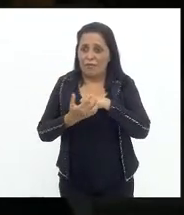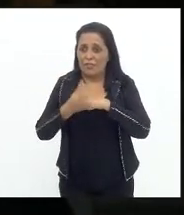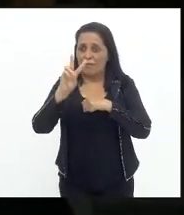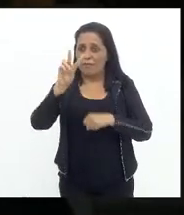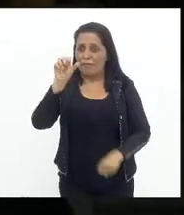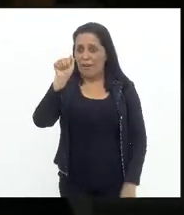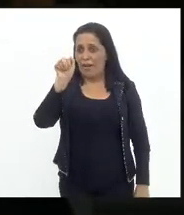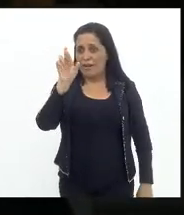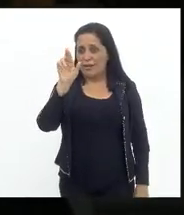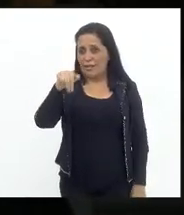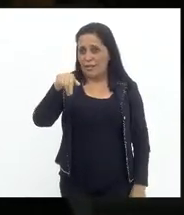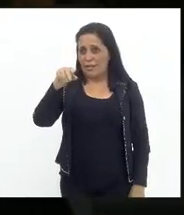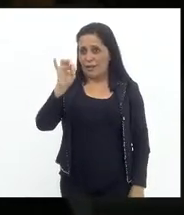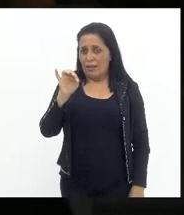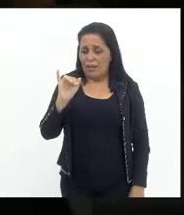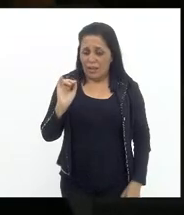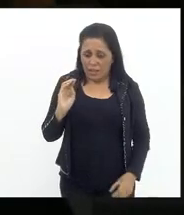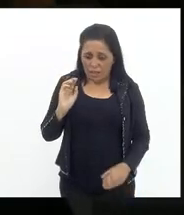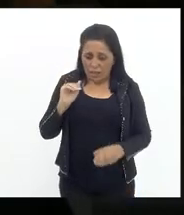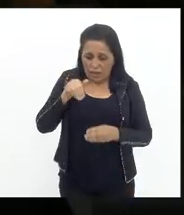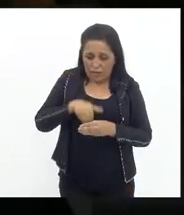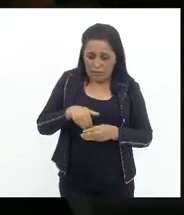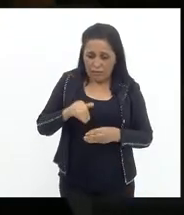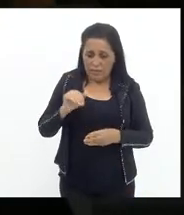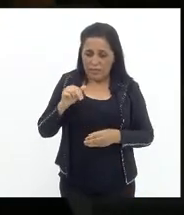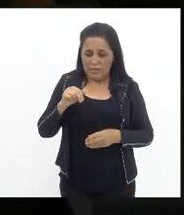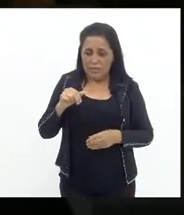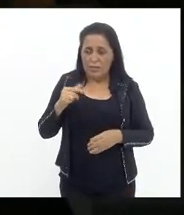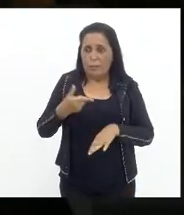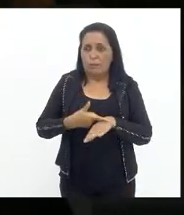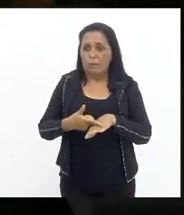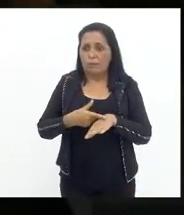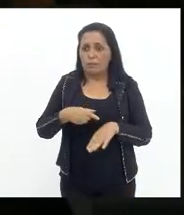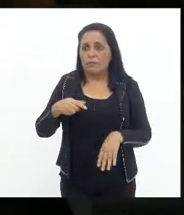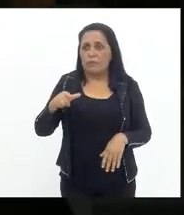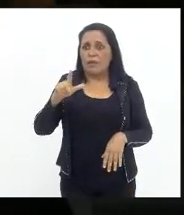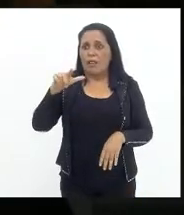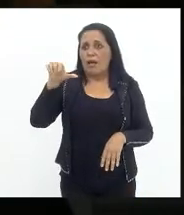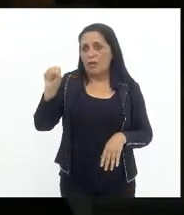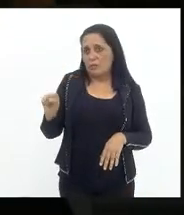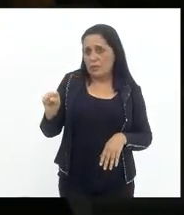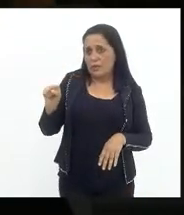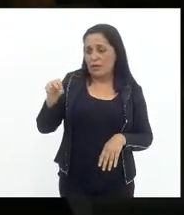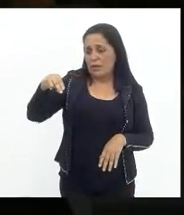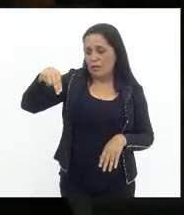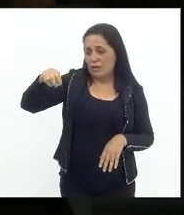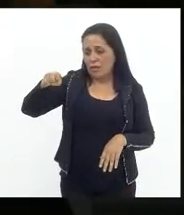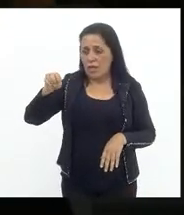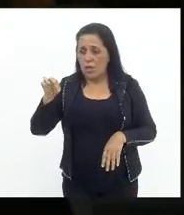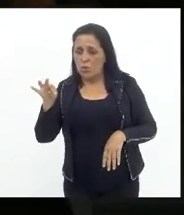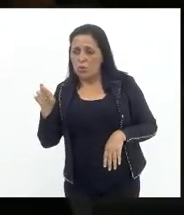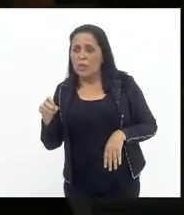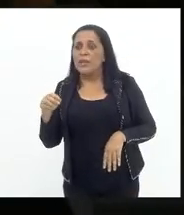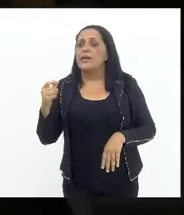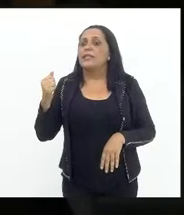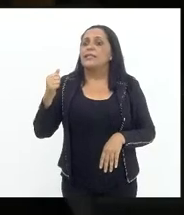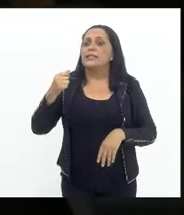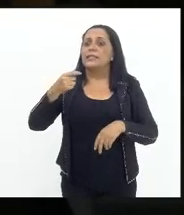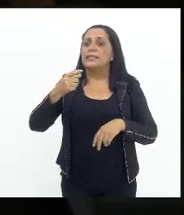intersexuais, neutros, lésbicas, não binários, pansexuais,